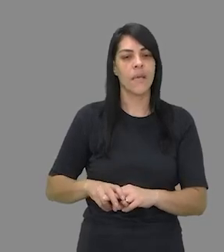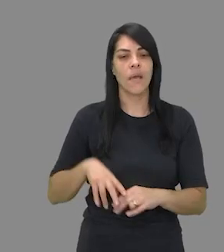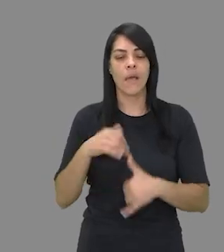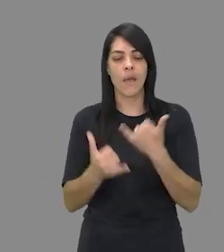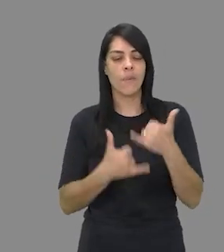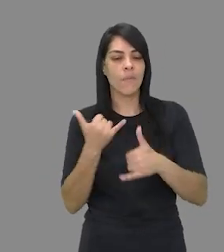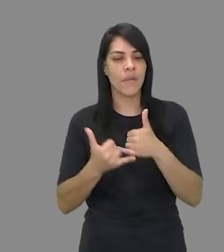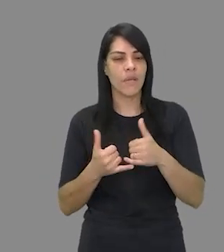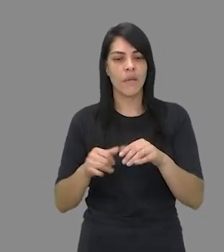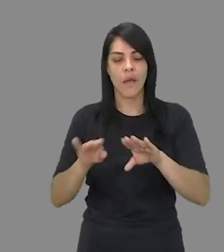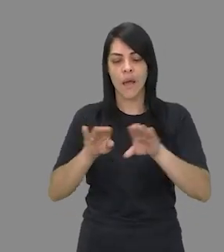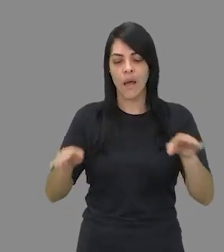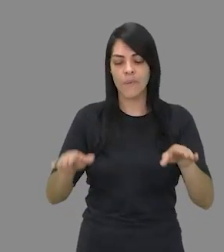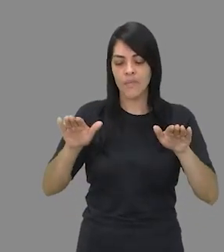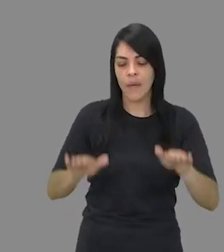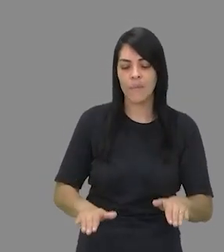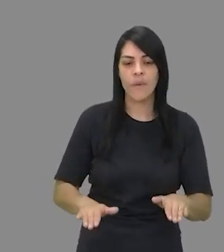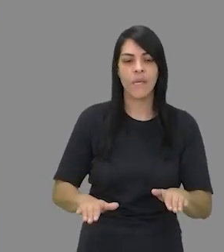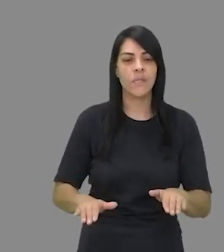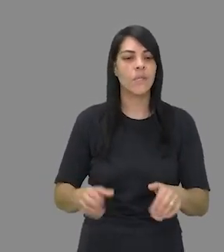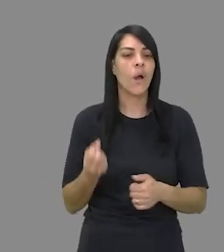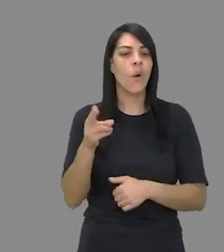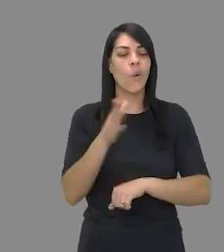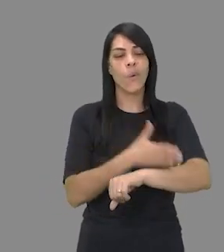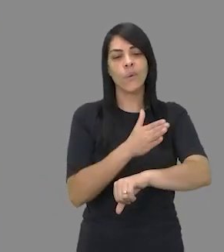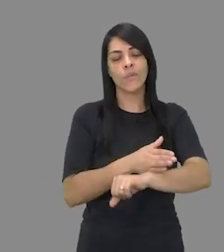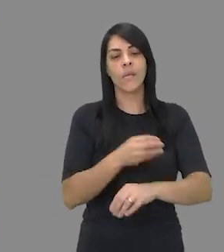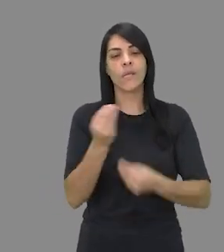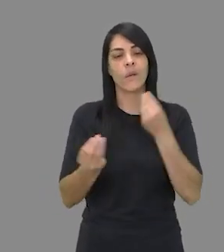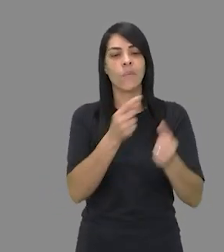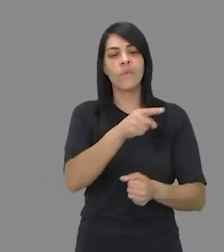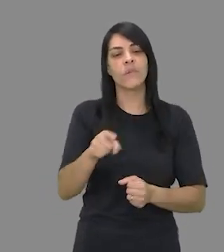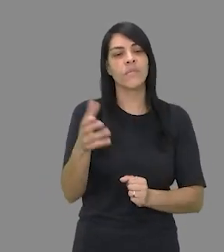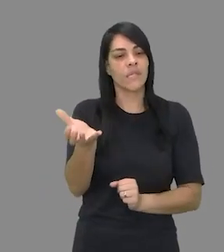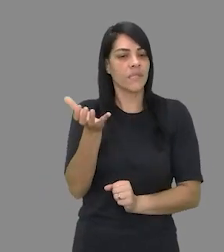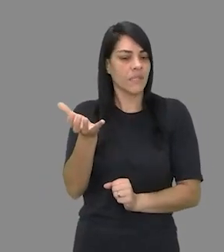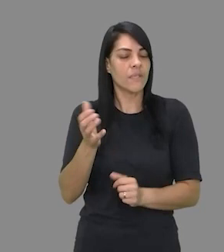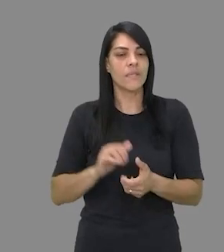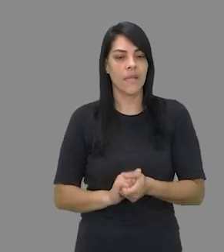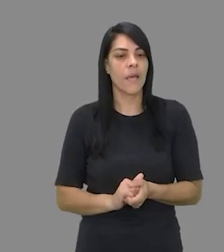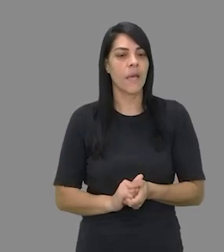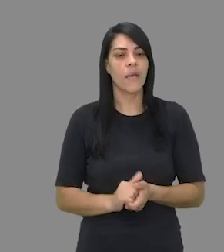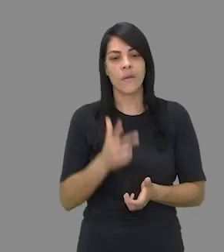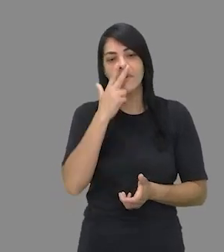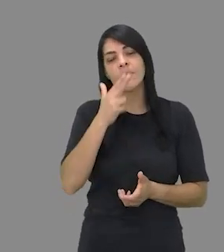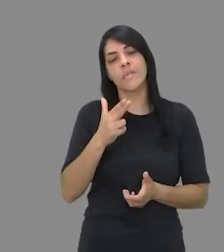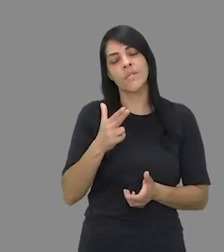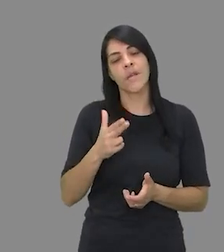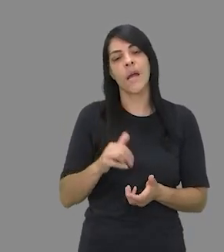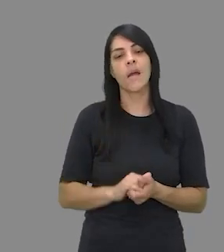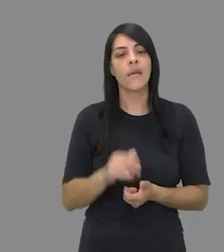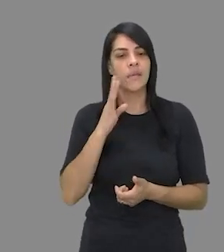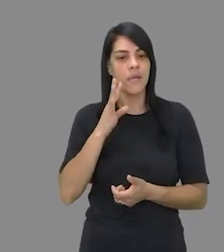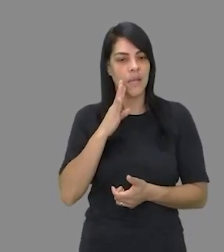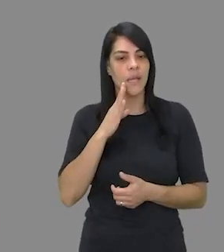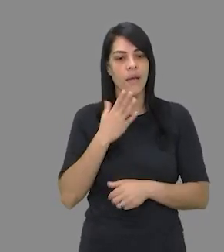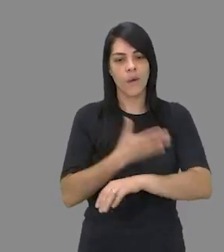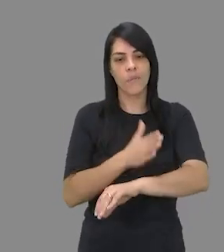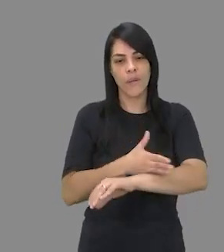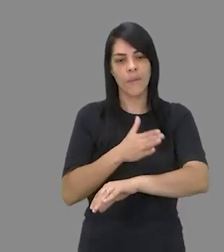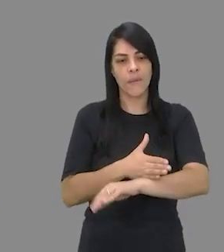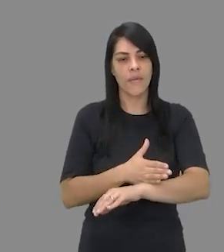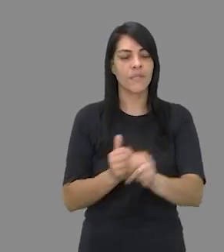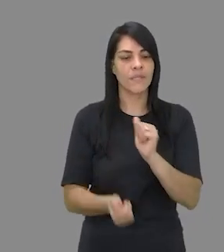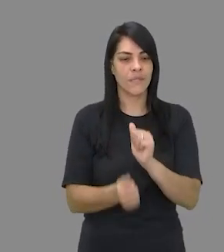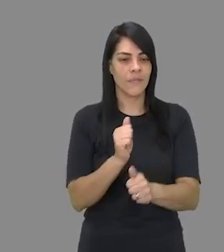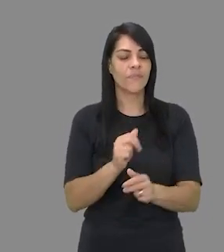abaixem a mesa ou treinem de outras formas que vocês encontrarem pertinentes para a prática da modalidade, tá